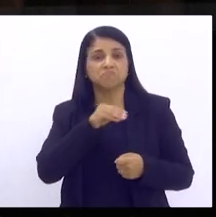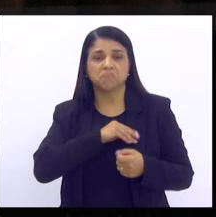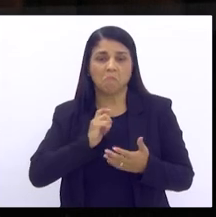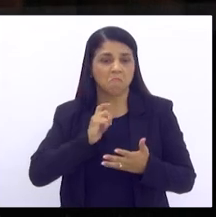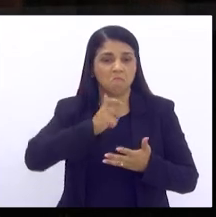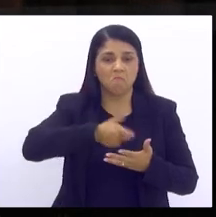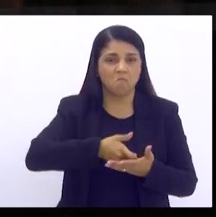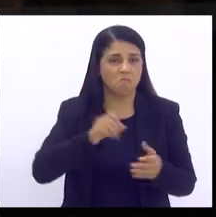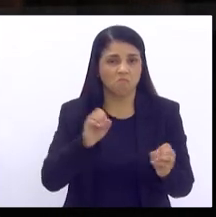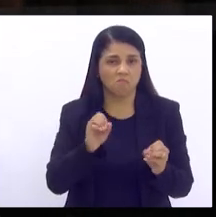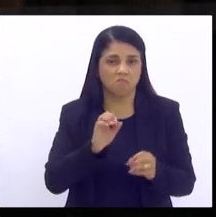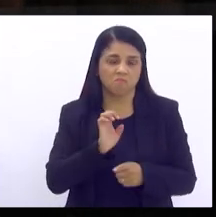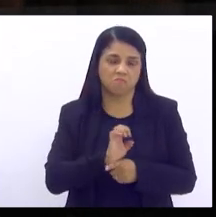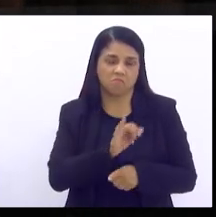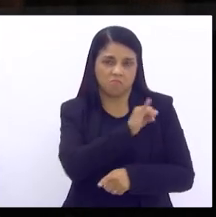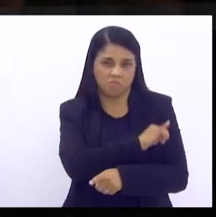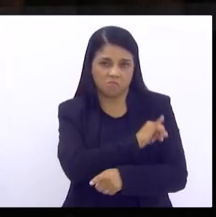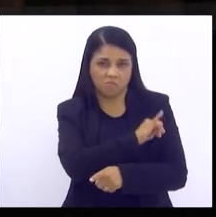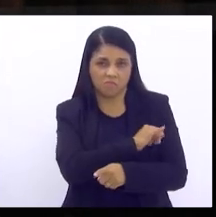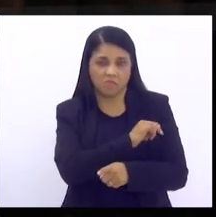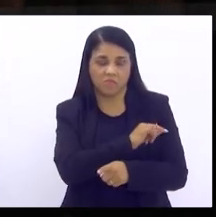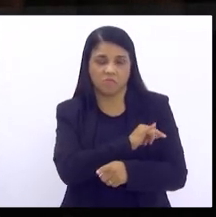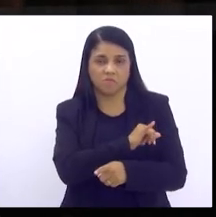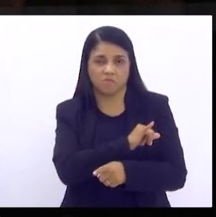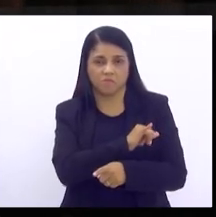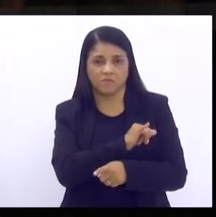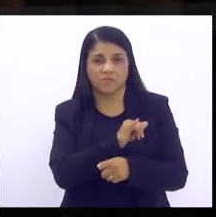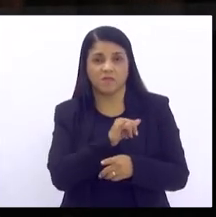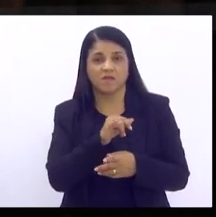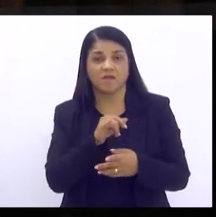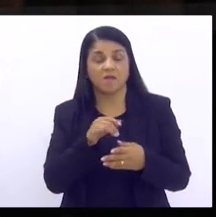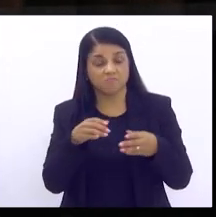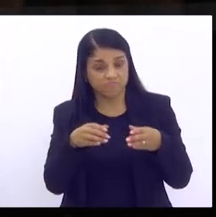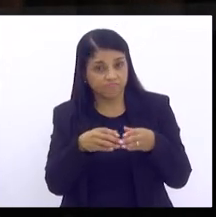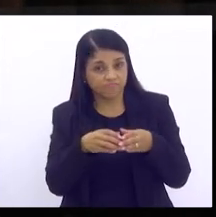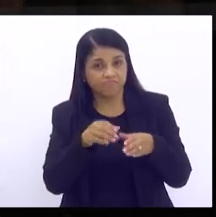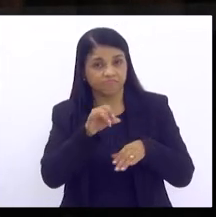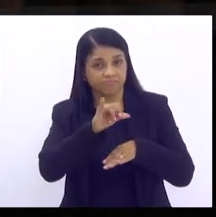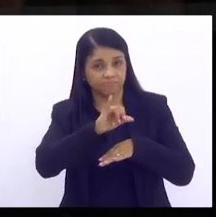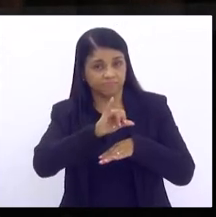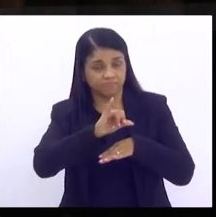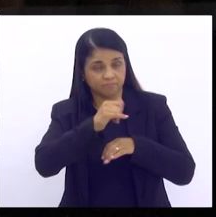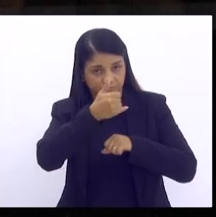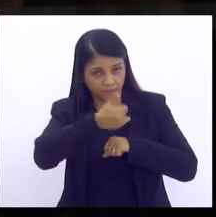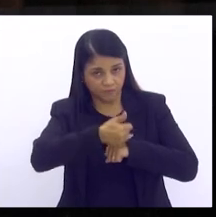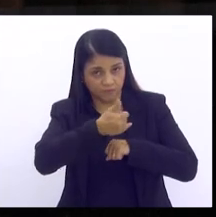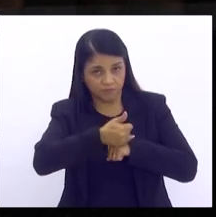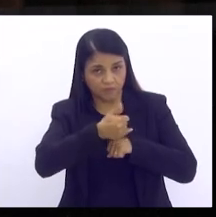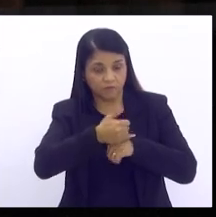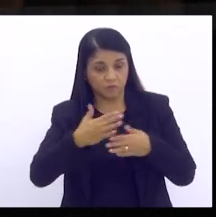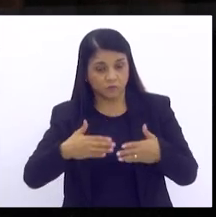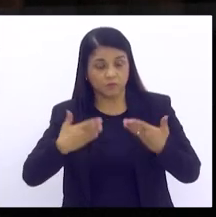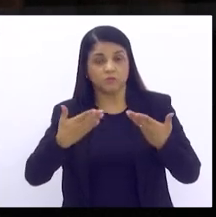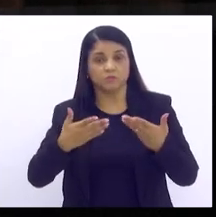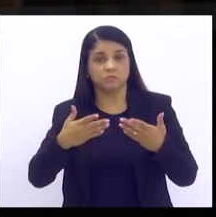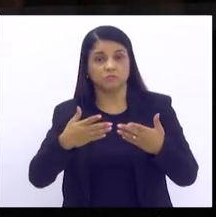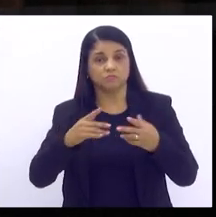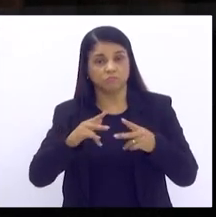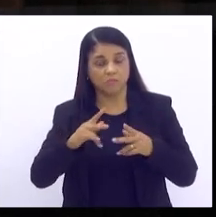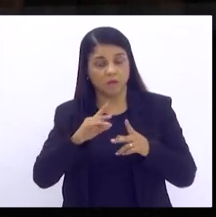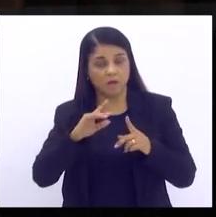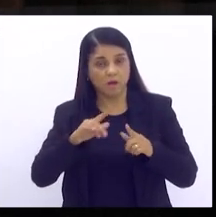pago pelo Estado do Rio de Janeiro. Pelo contrário, a categoria foi surpreendida com uma medida do governo que, na